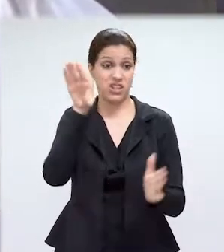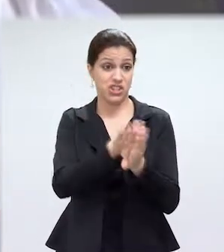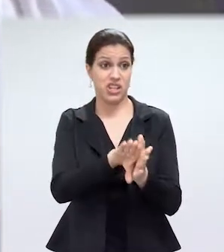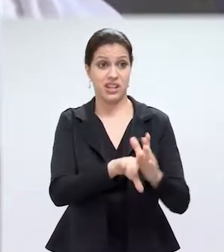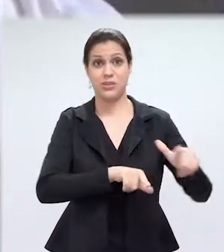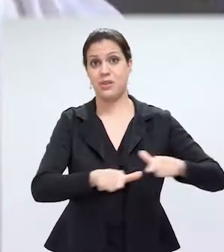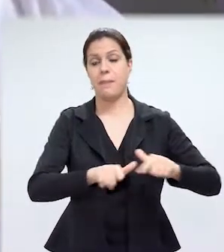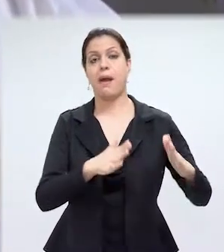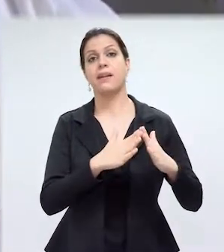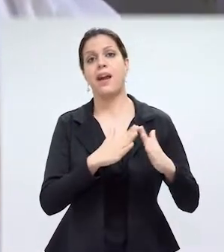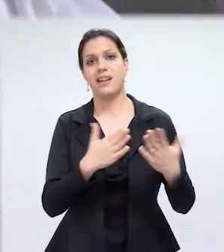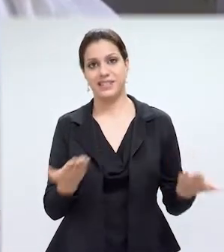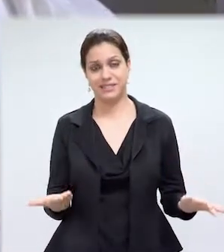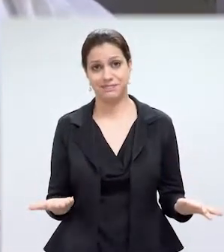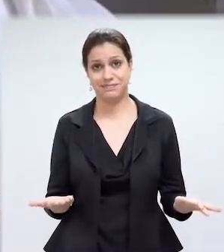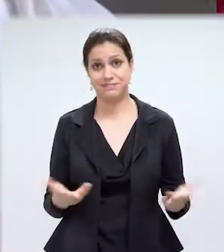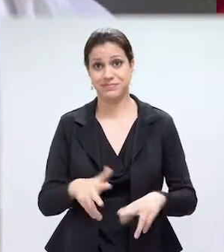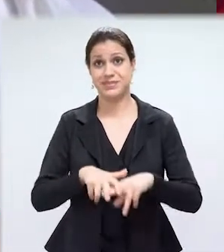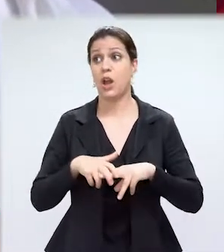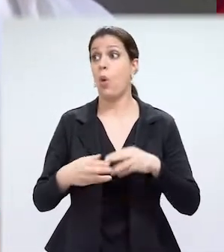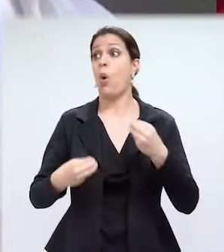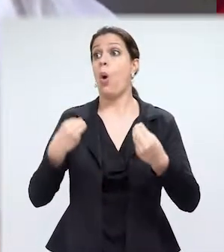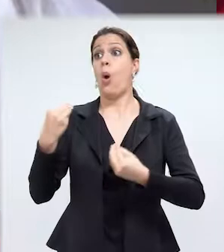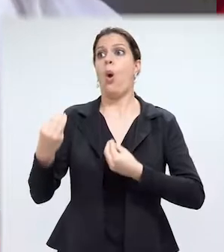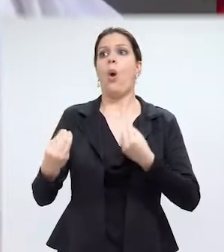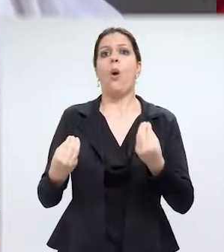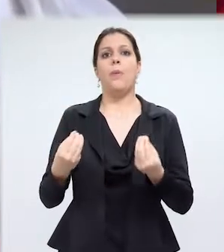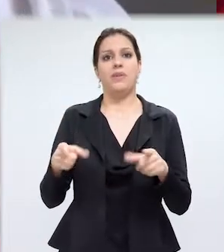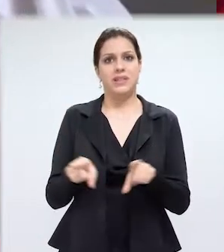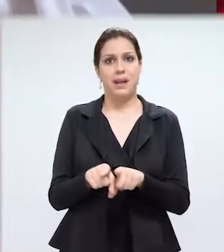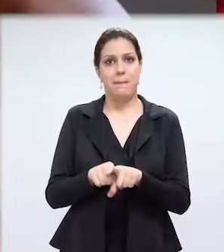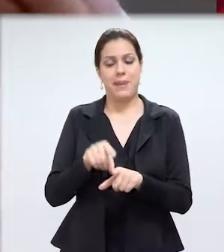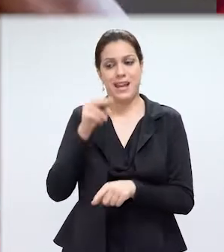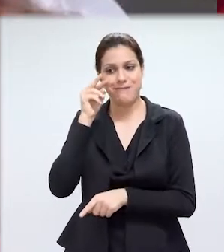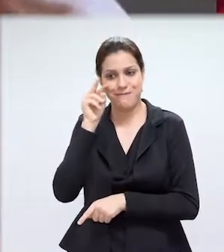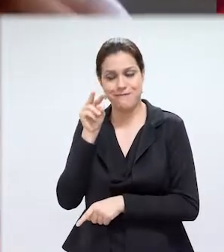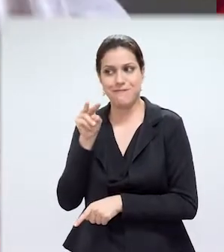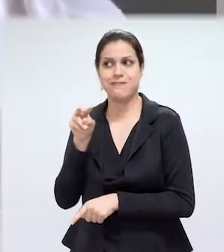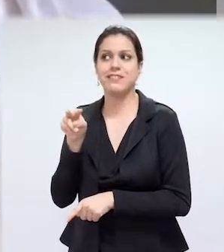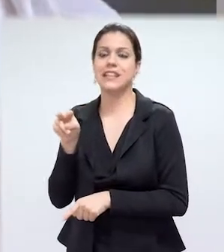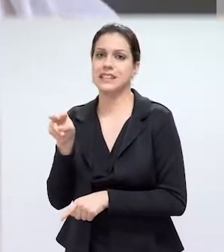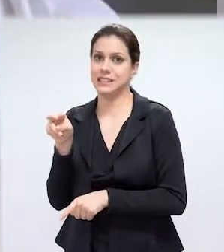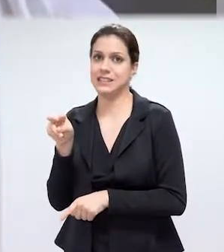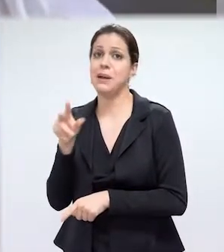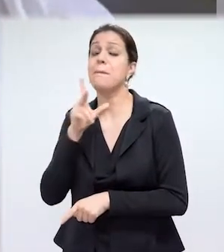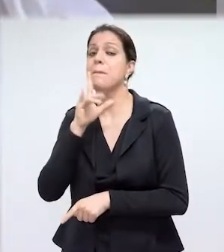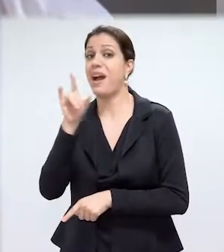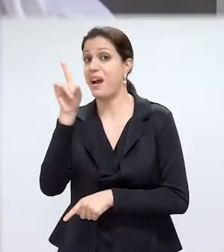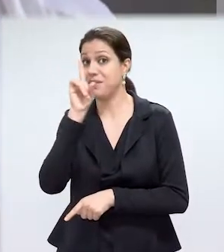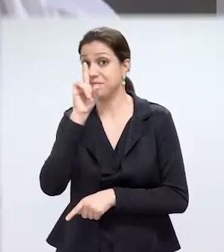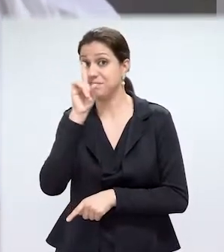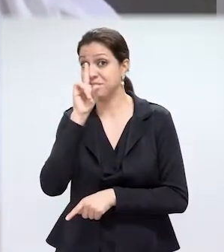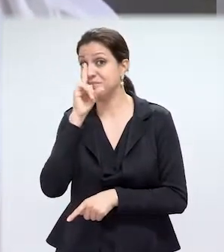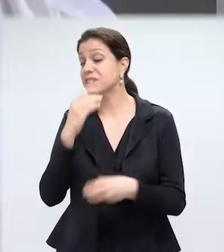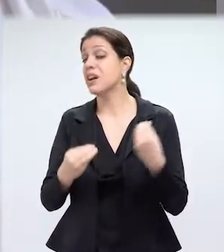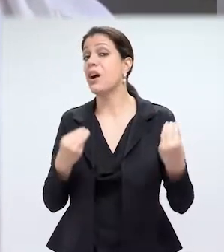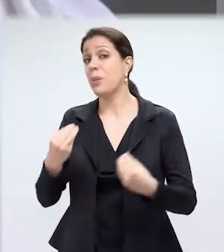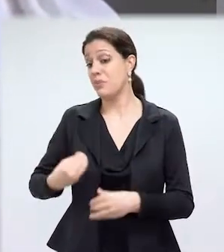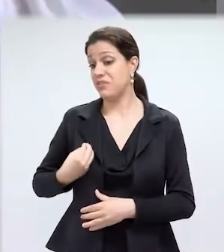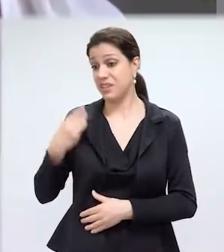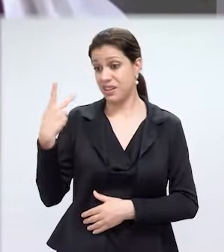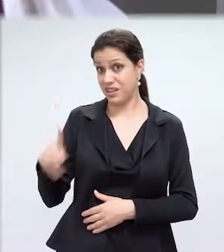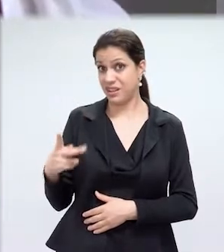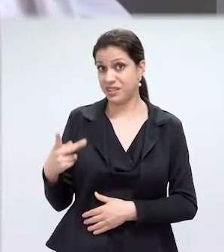disse, né, quando esses pais chegam do trabalho. Então, começa-se a olhar um pouquinho também para